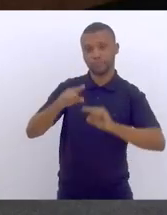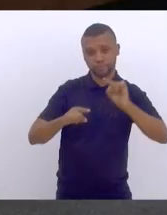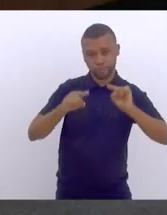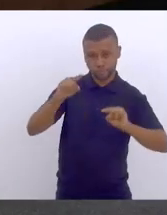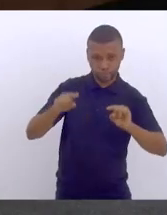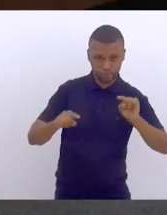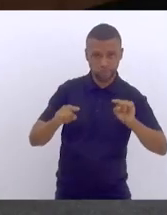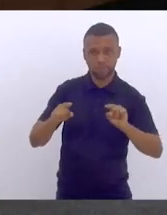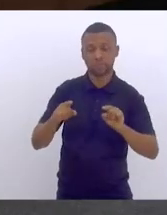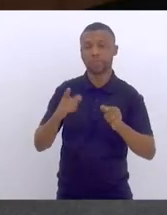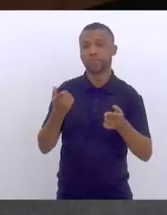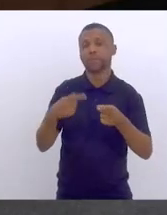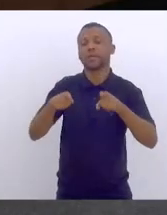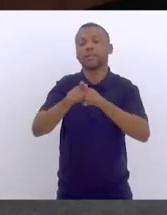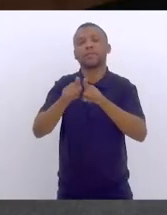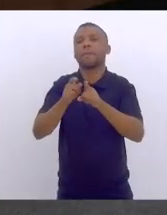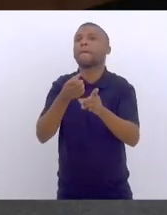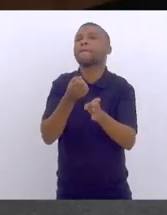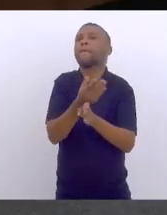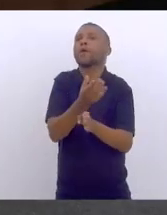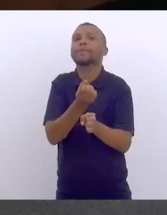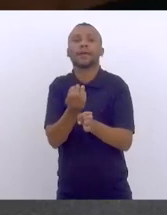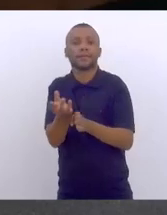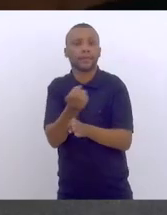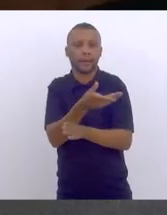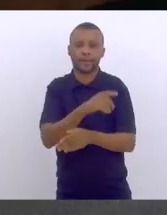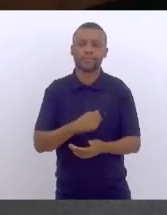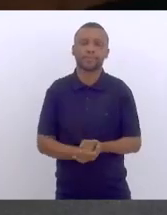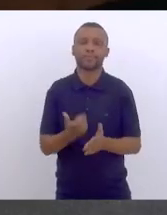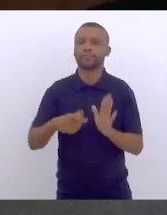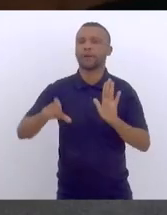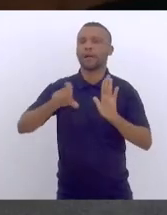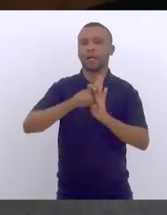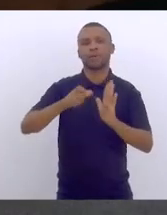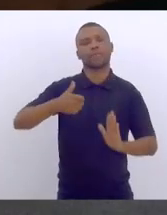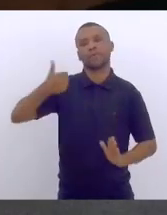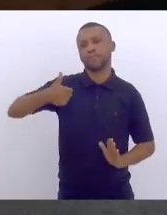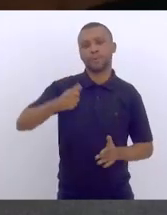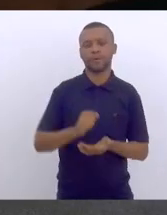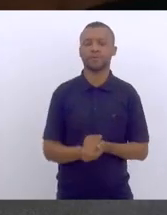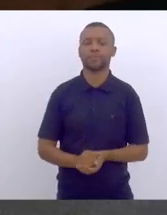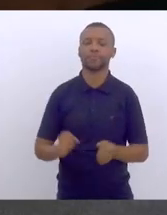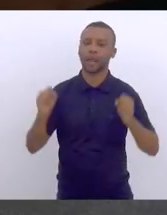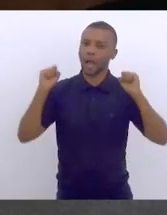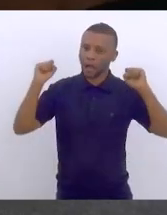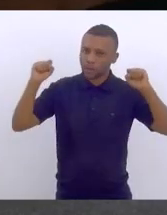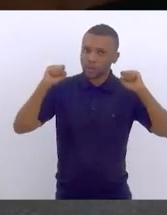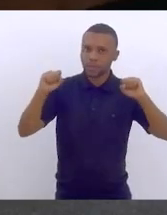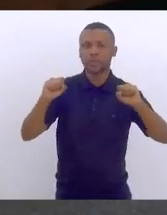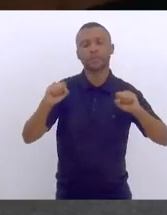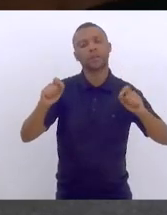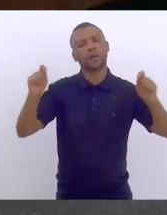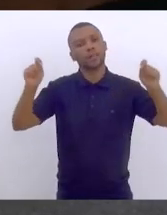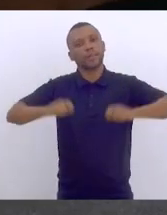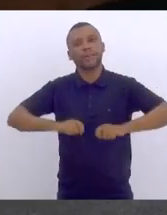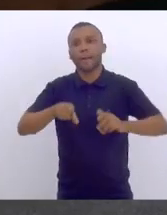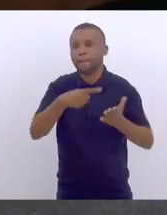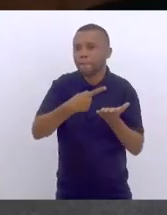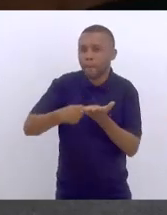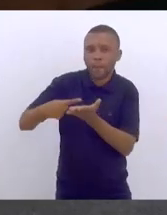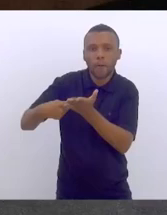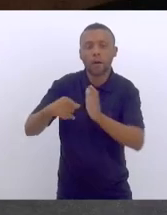e modalidade. Parágrafo 1º. A torcida organizada deverá manter